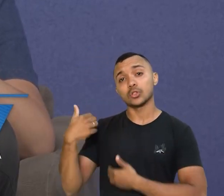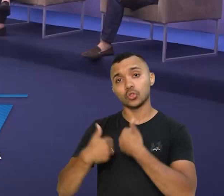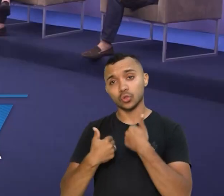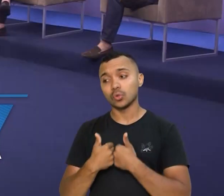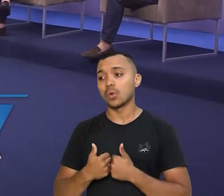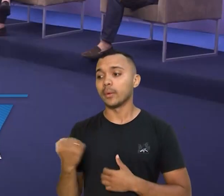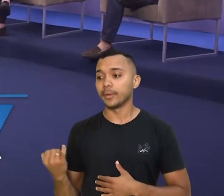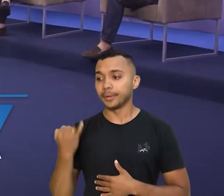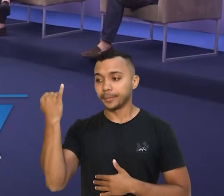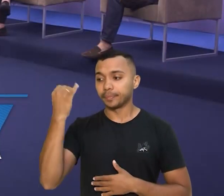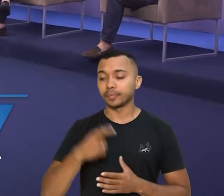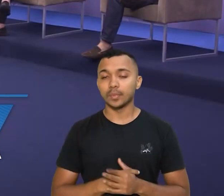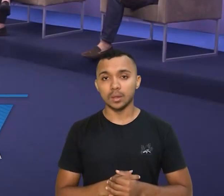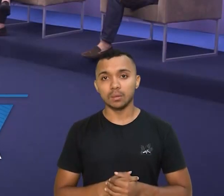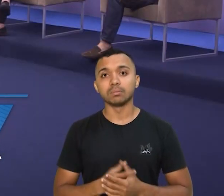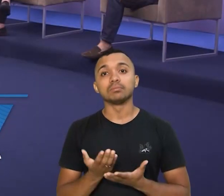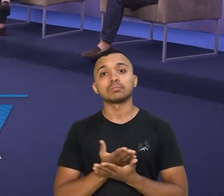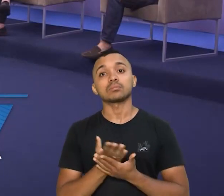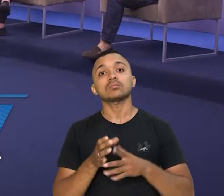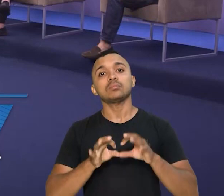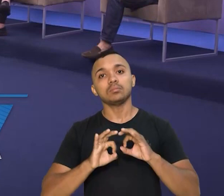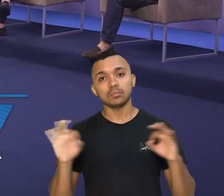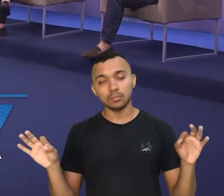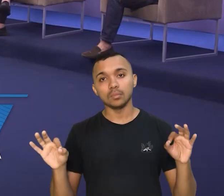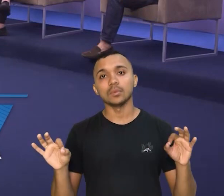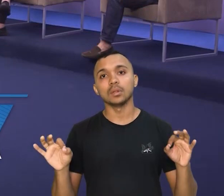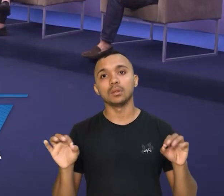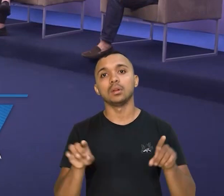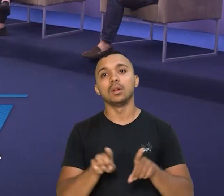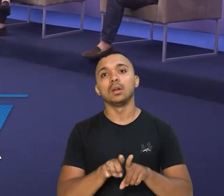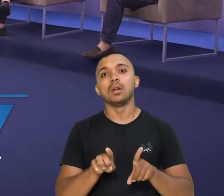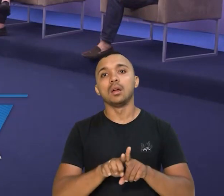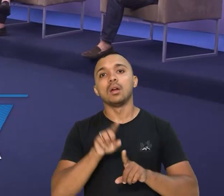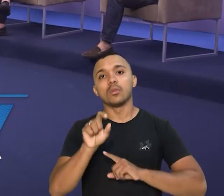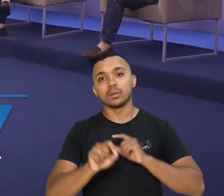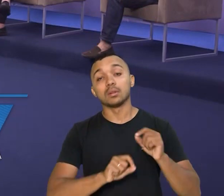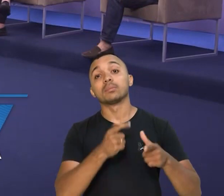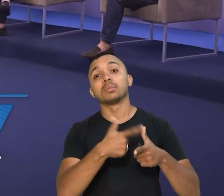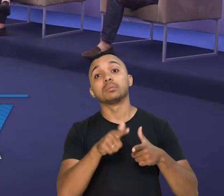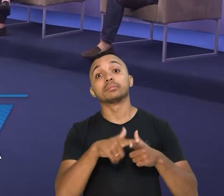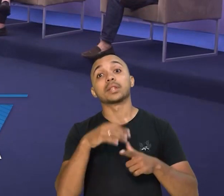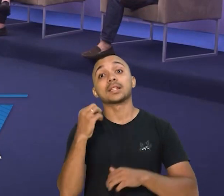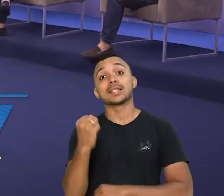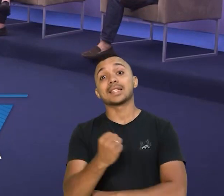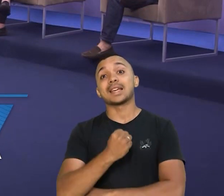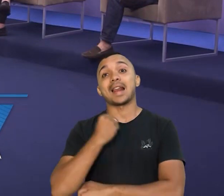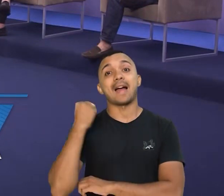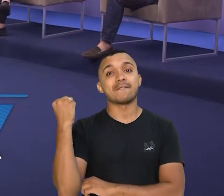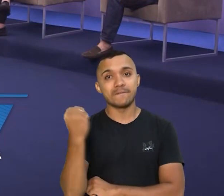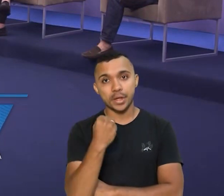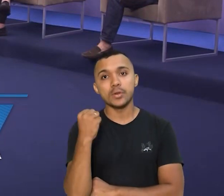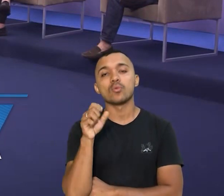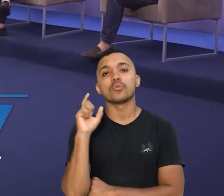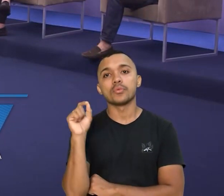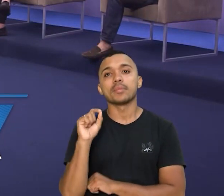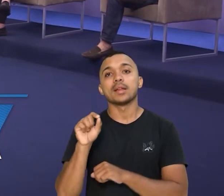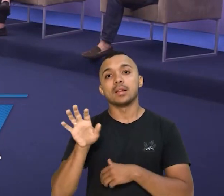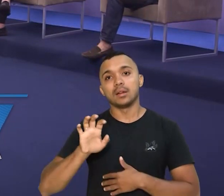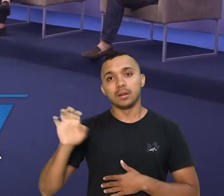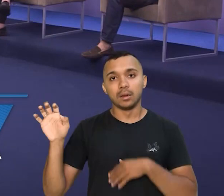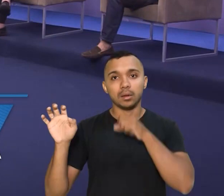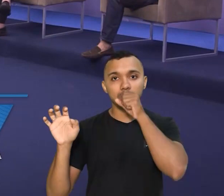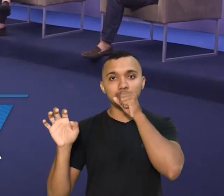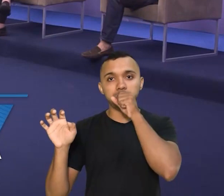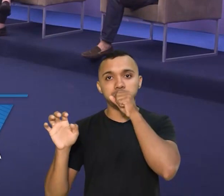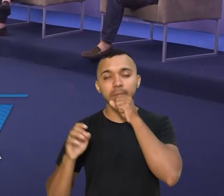Rocha, que começou muito bem a temporada. Que está quebrado machucou, também. Parece que é um grande problema do Fortaleza, é esse lado esquerdo. Primeiro,